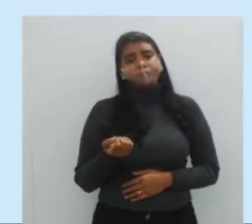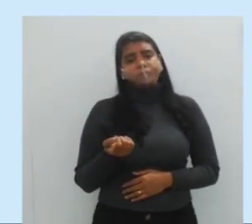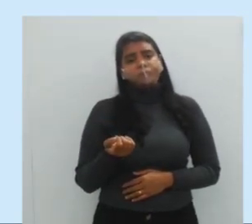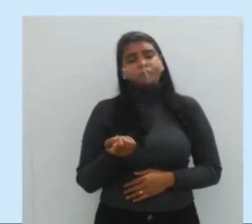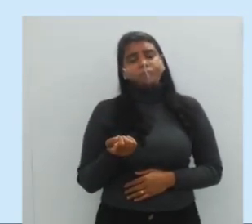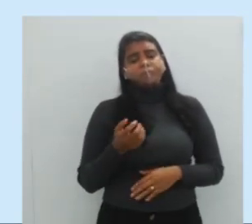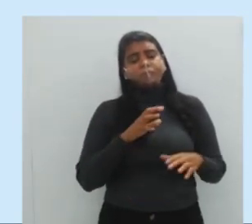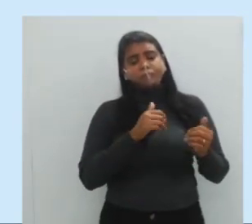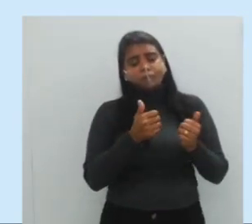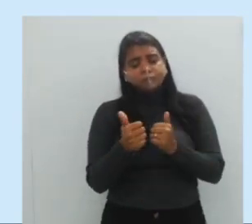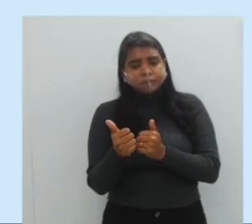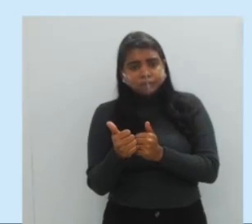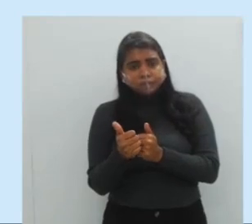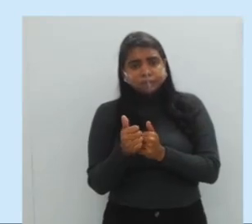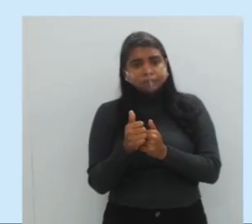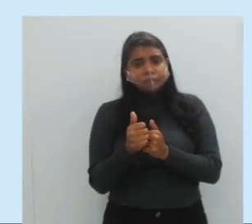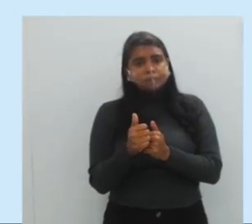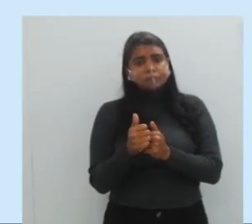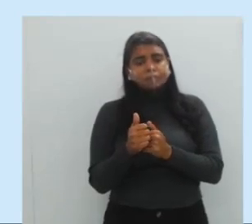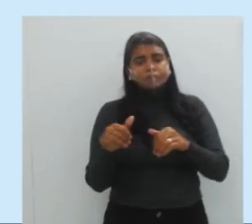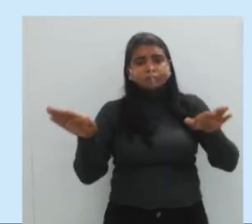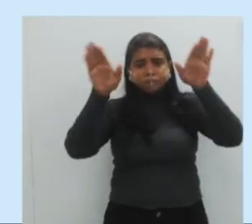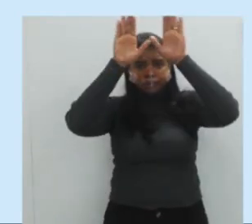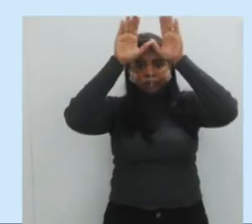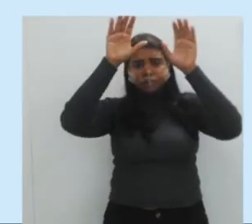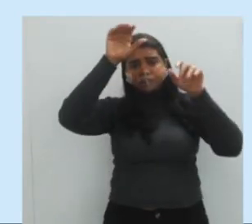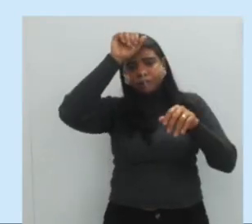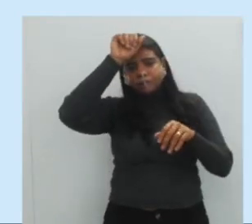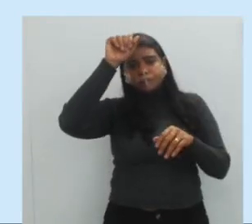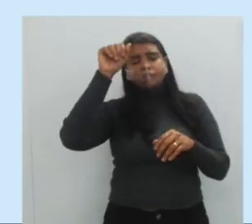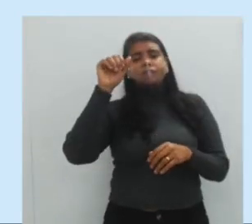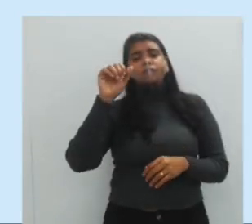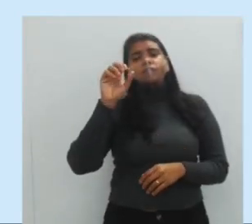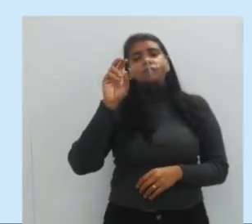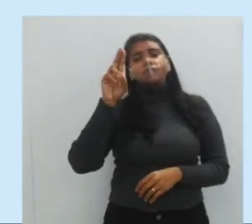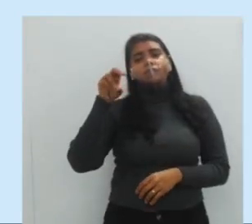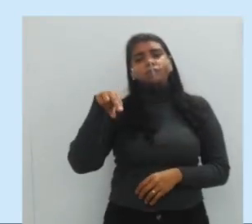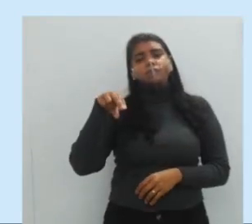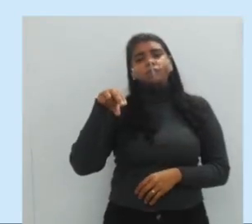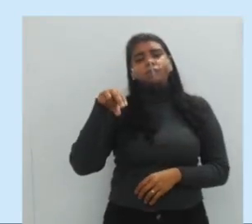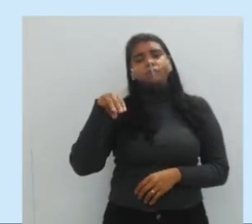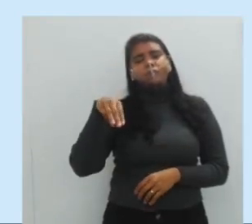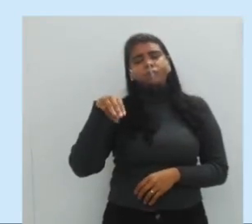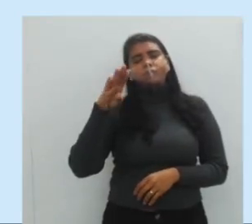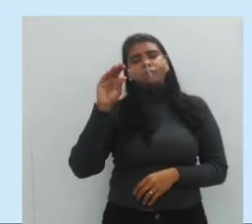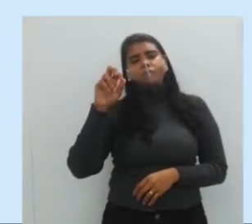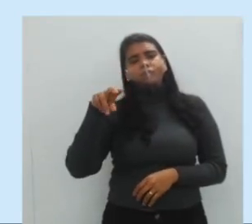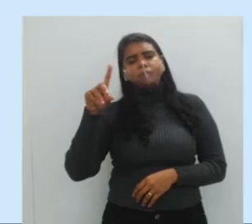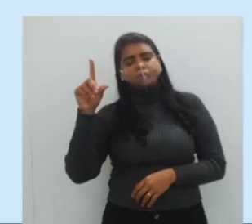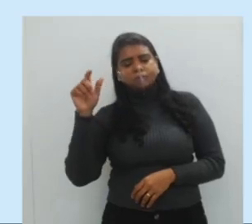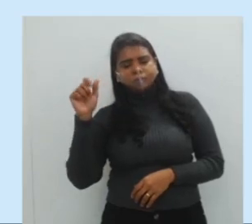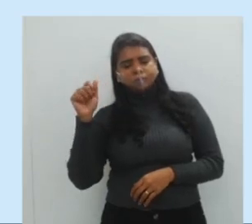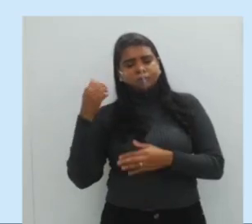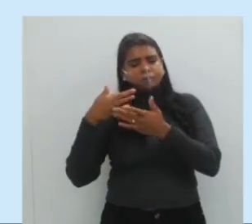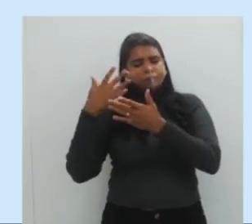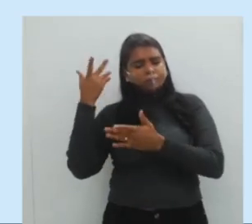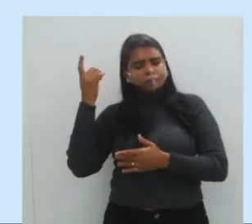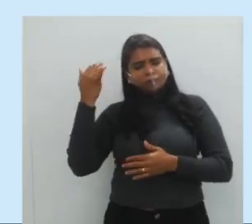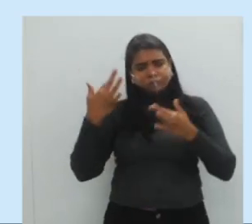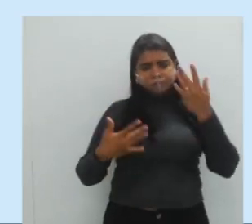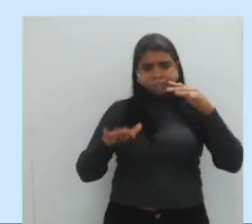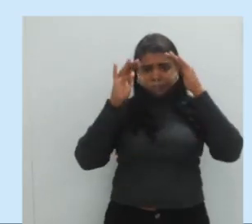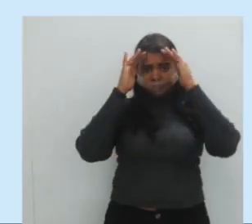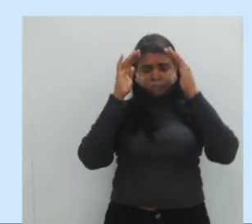ele é importante, porque ele traz, como eu já falei, um histórico, certo? Então, neste passeio, nós